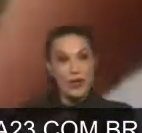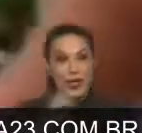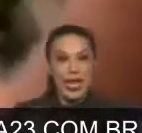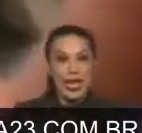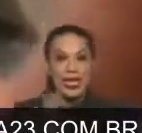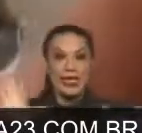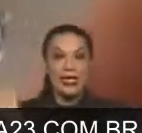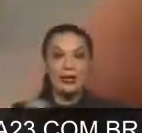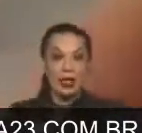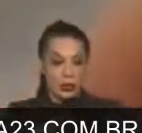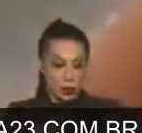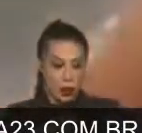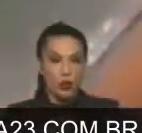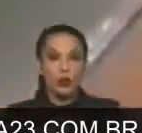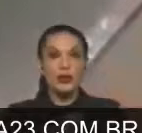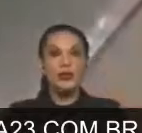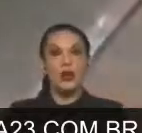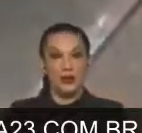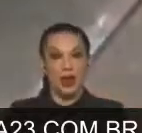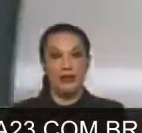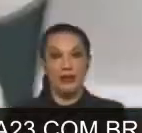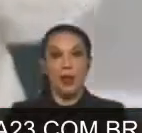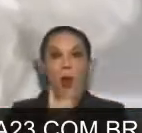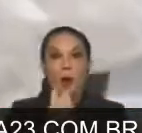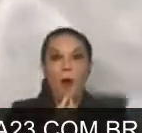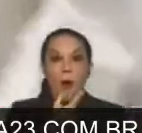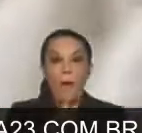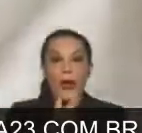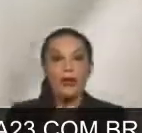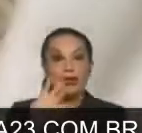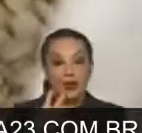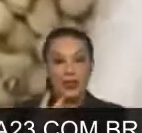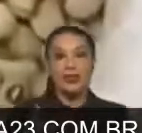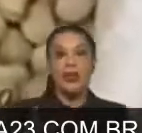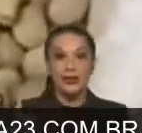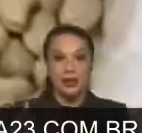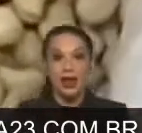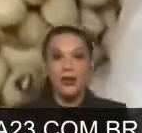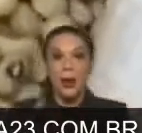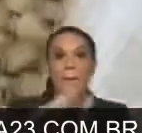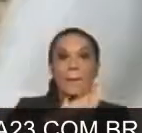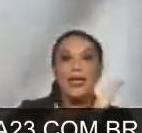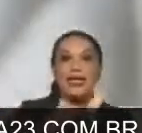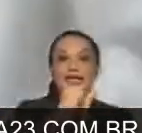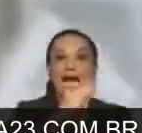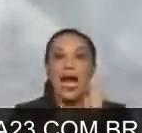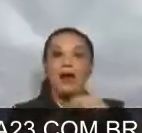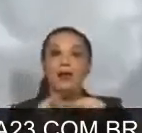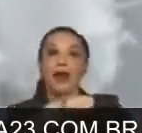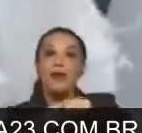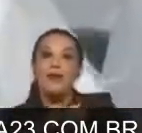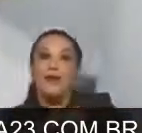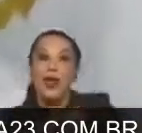tem explicação um negócio desse, não tem explicação. O ser humano chega ao senso ridículo e de colocar a saúde